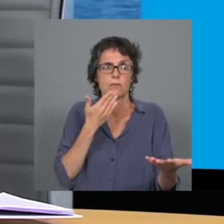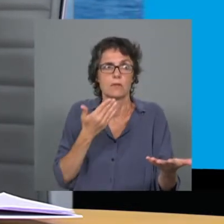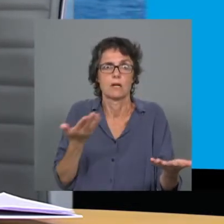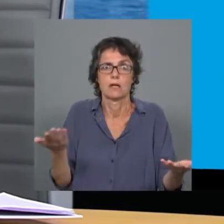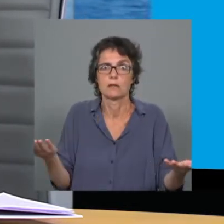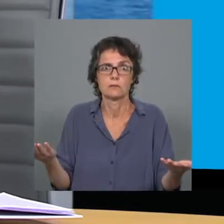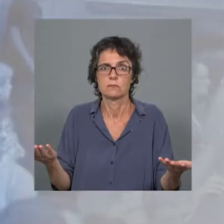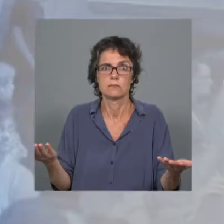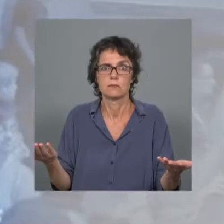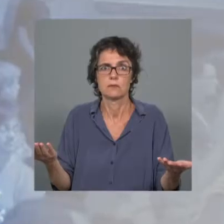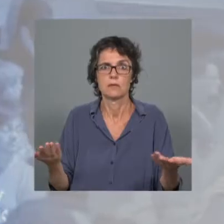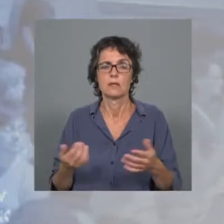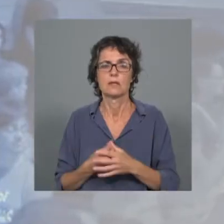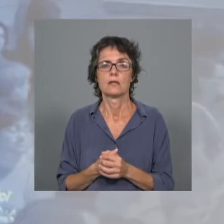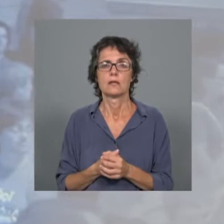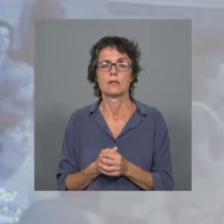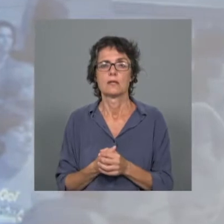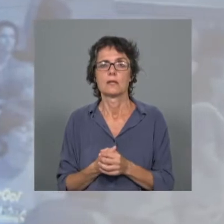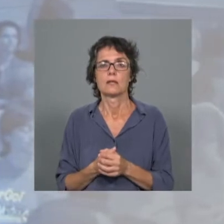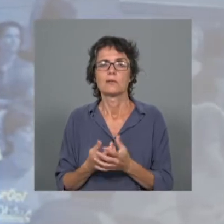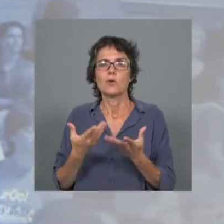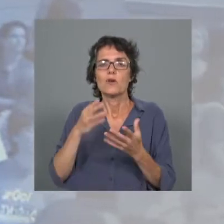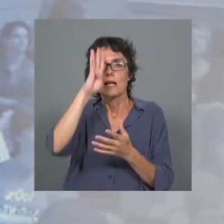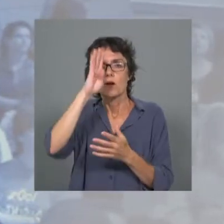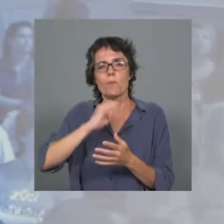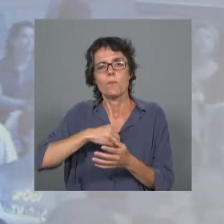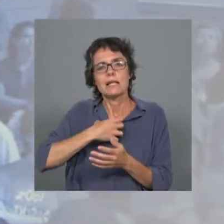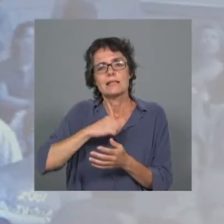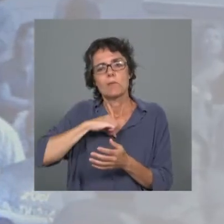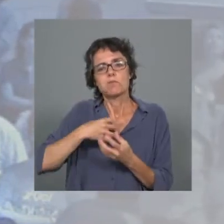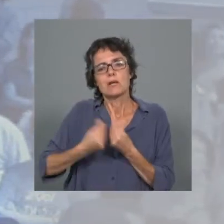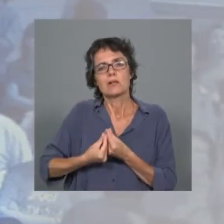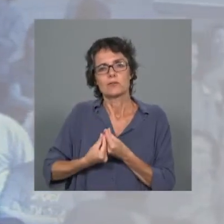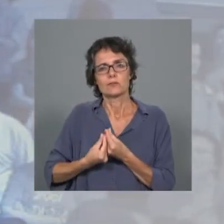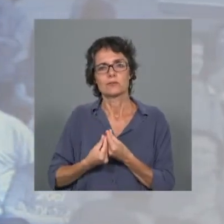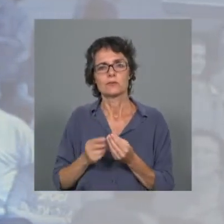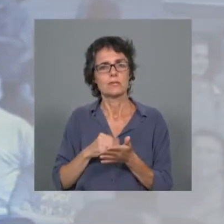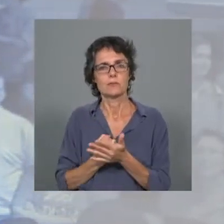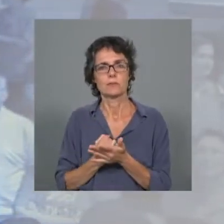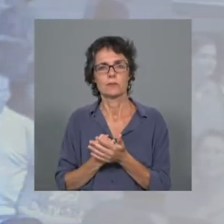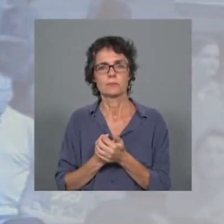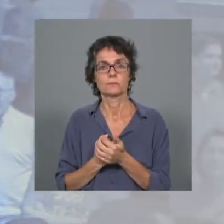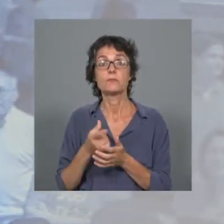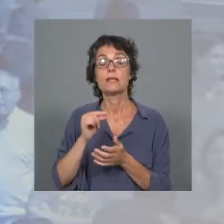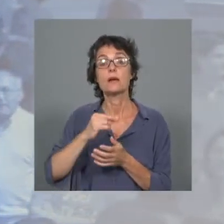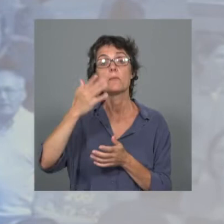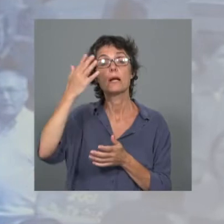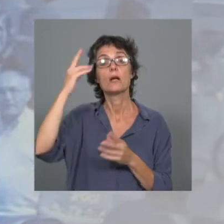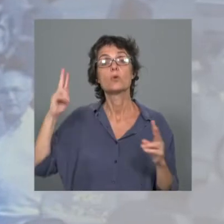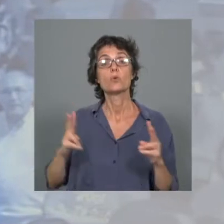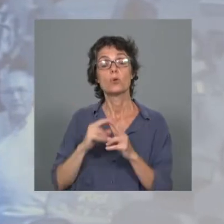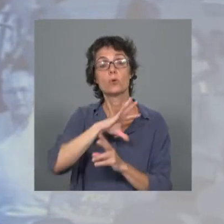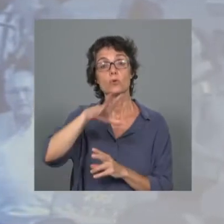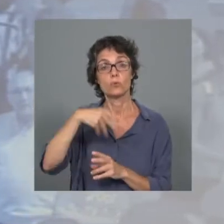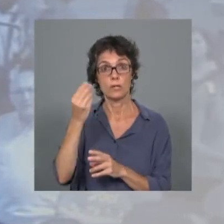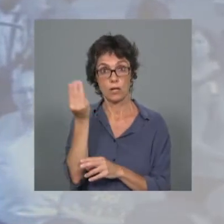De facto, com o Papa com a companhia Francisco. do Papa. E perspectivamos também a companhia do Papa na Jornada Mundial da Juventude, e esse poderá